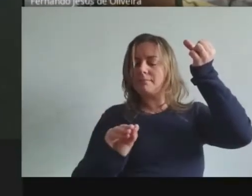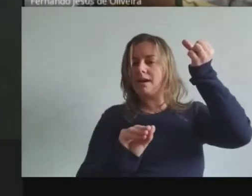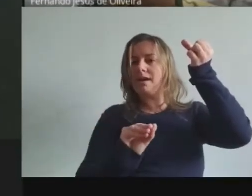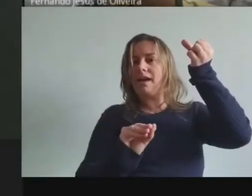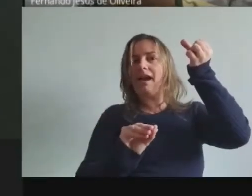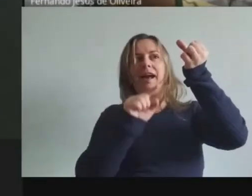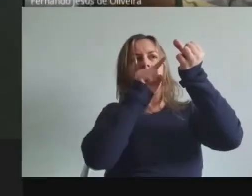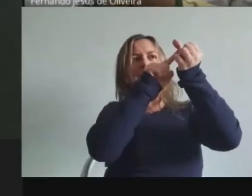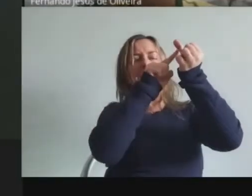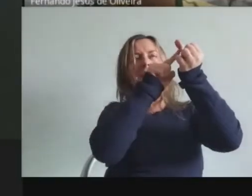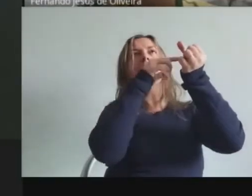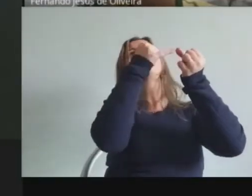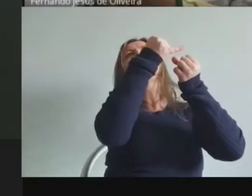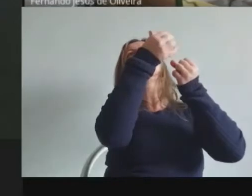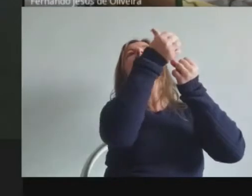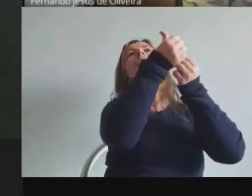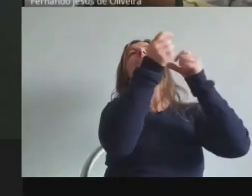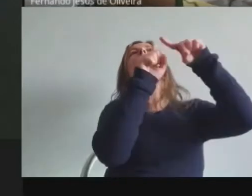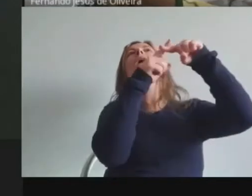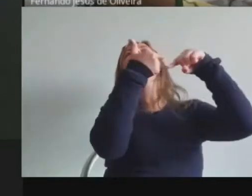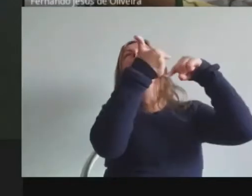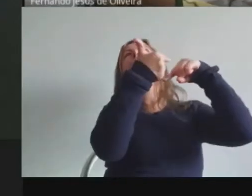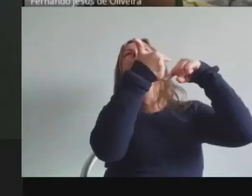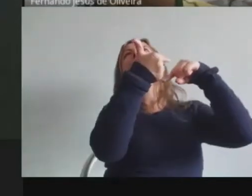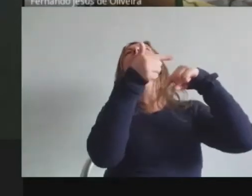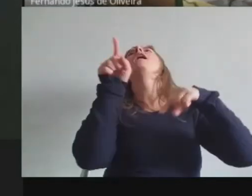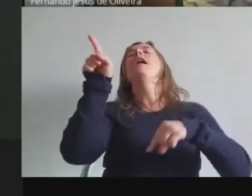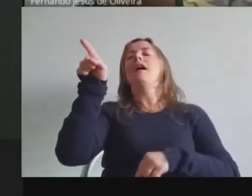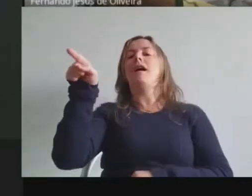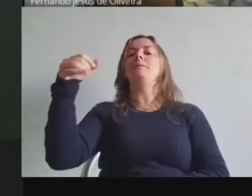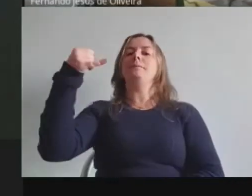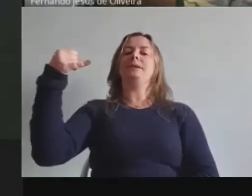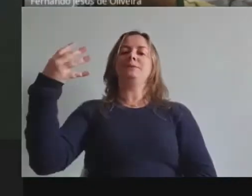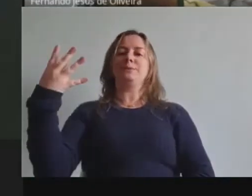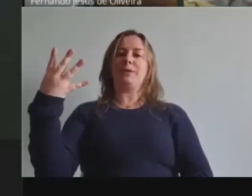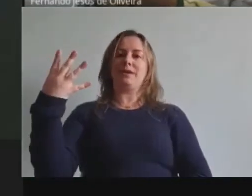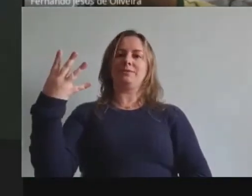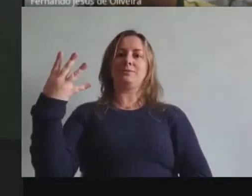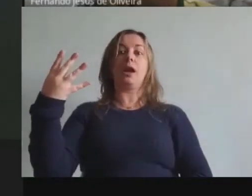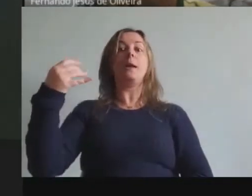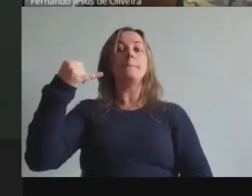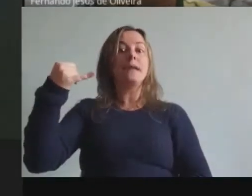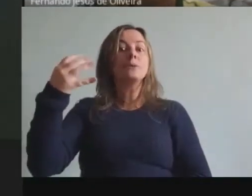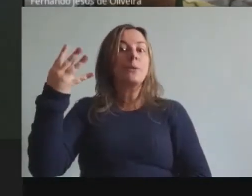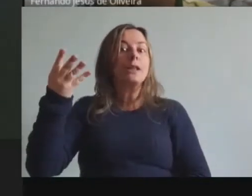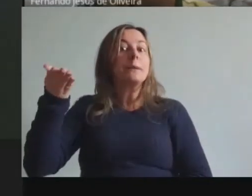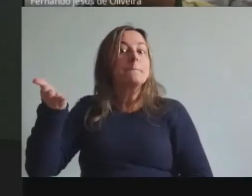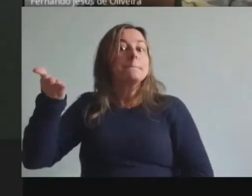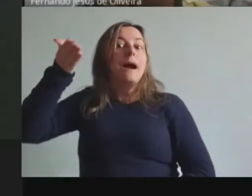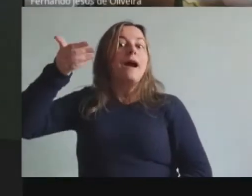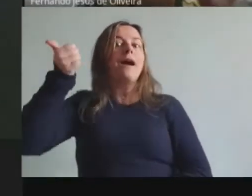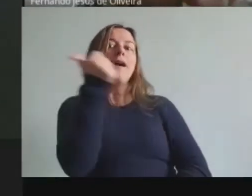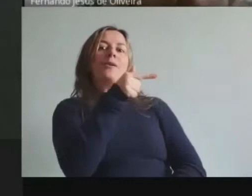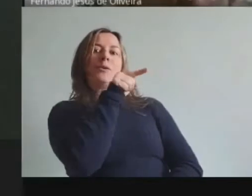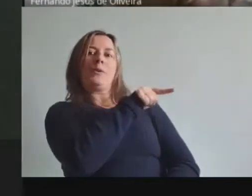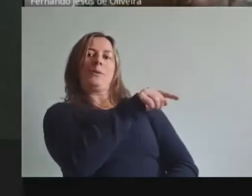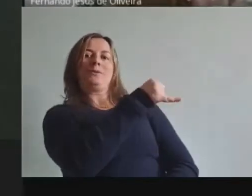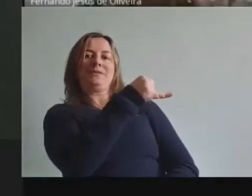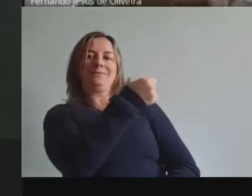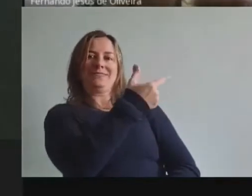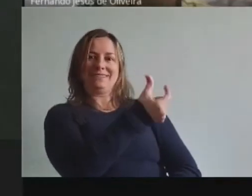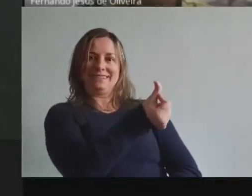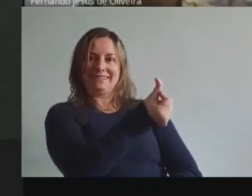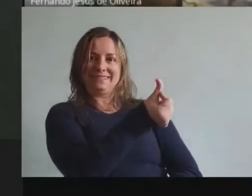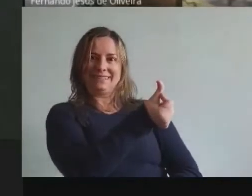um número maior do que menos 5, que é um número maior do que menos 6, ok? Então, muito cuidado quando